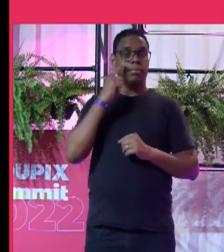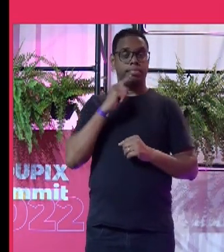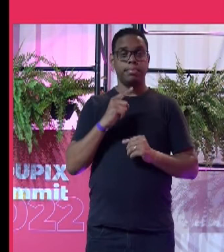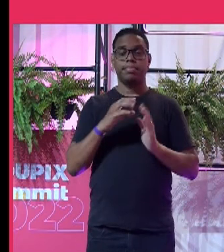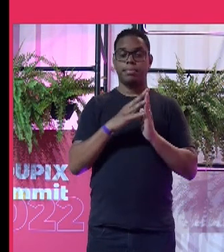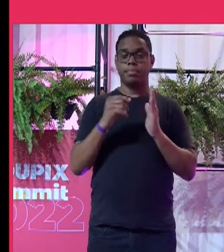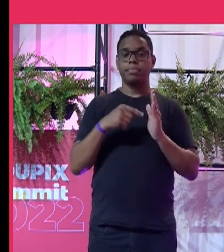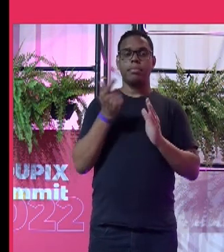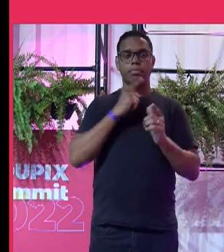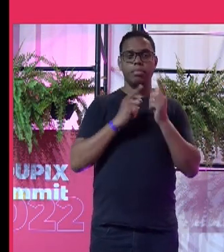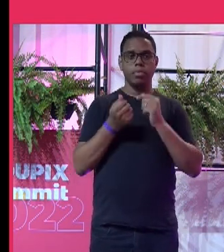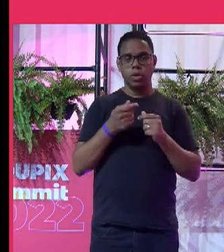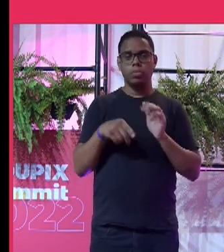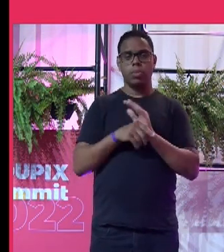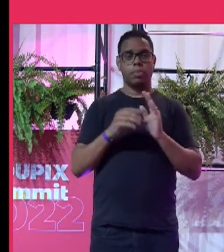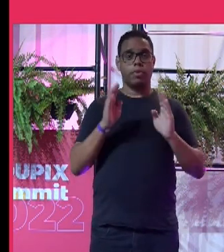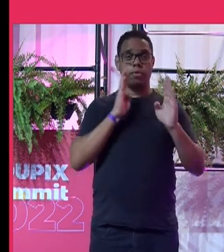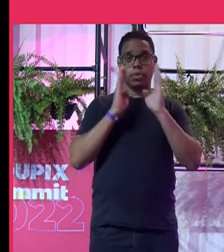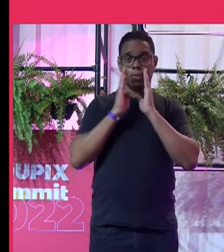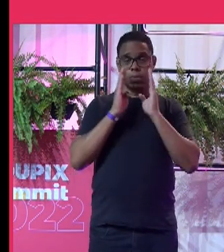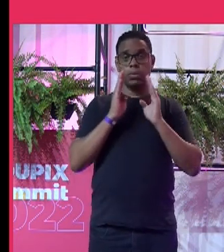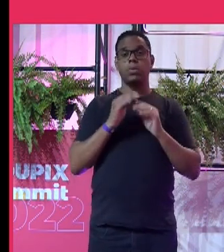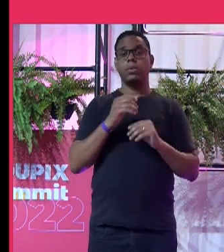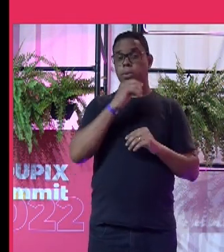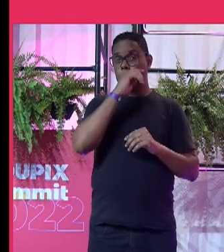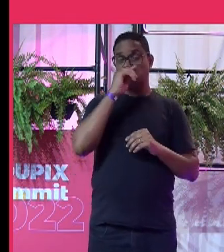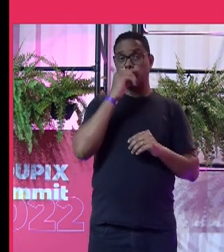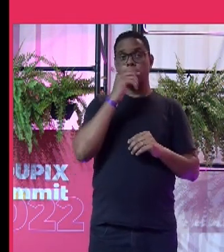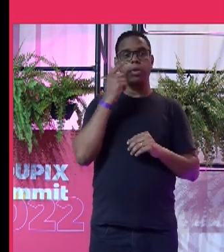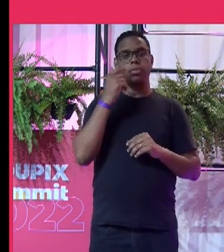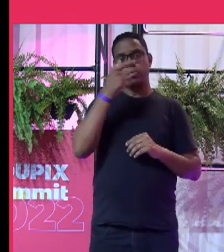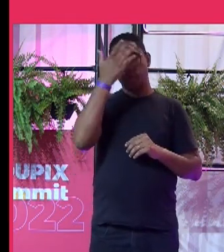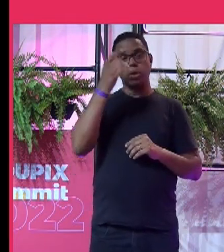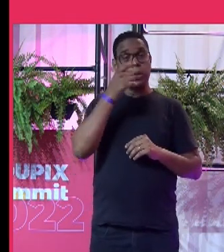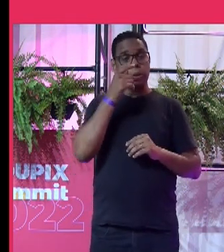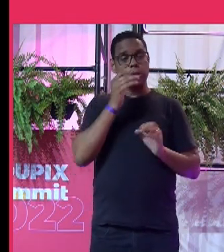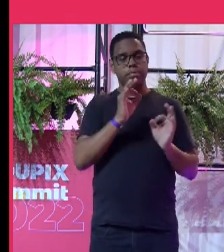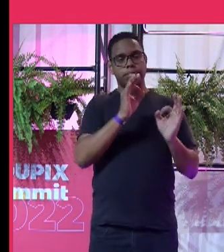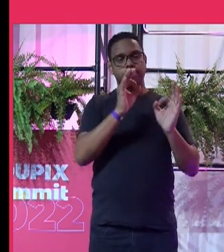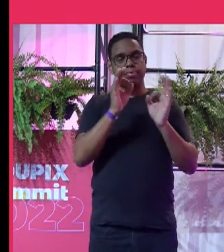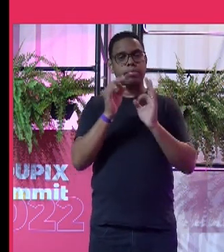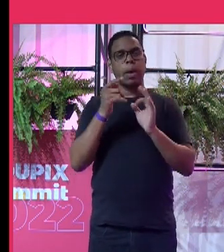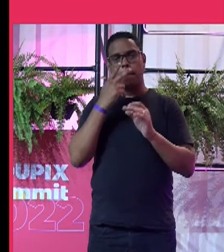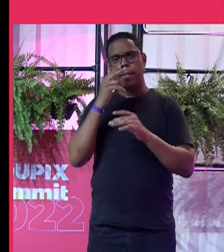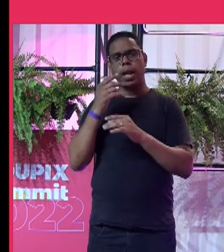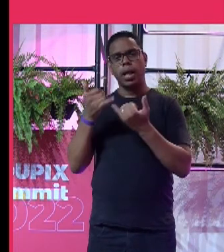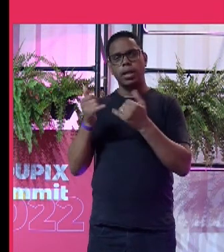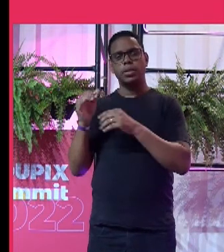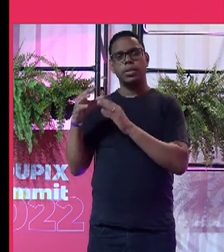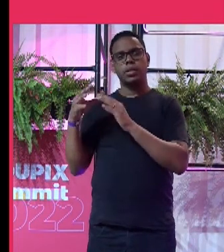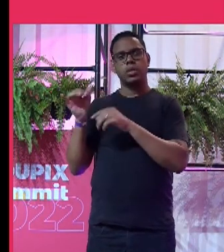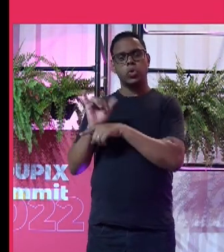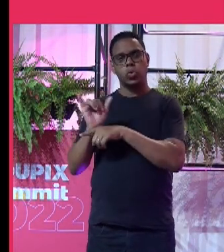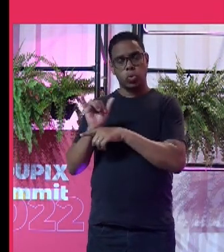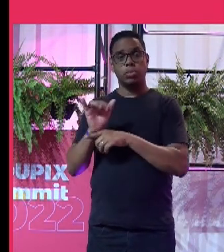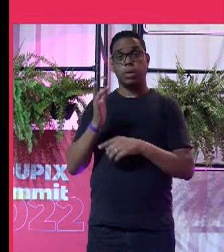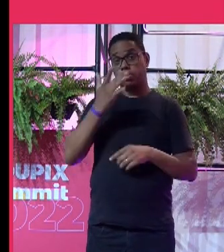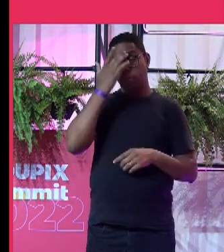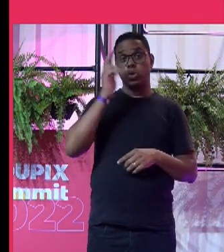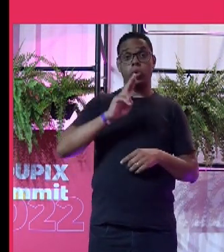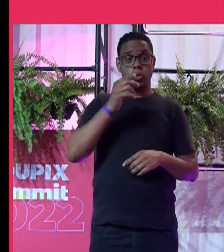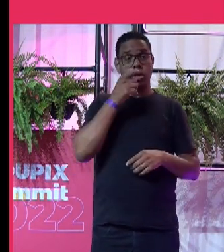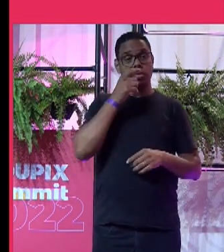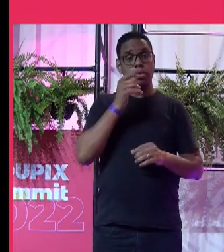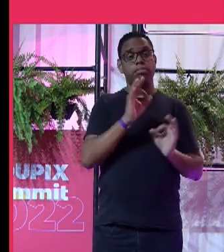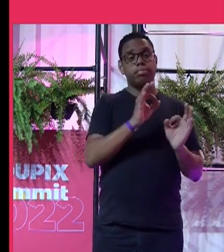de monetização dentro do Facebook, ele é por retenção, muito parecido com o modelo do YouTube, em que o usuário precisa